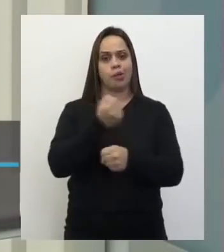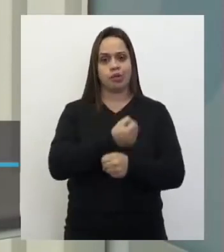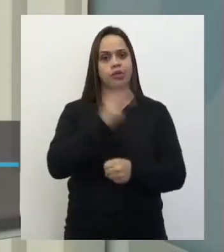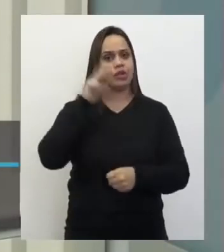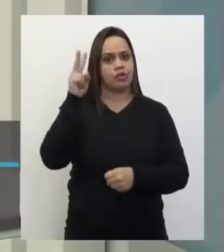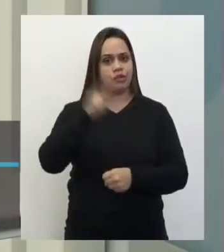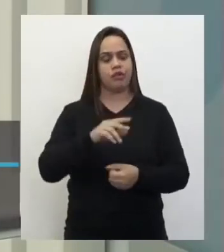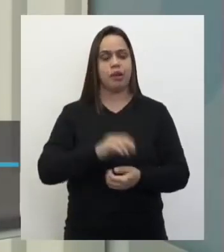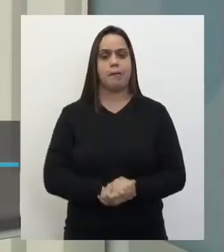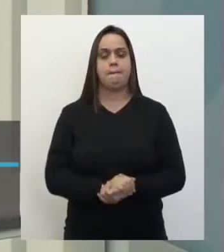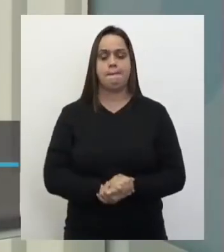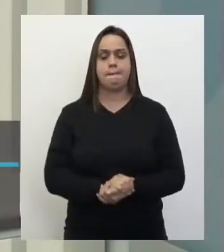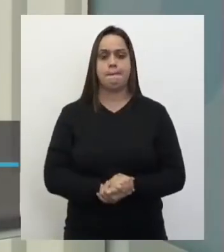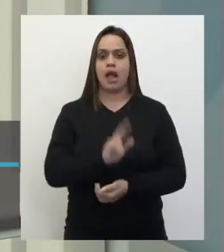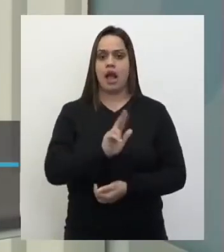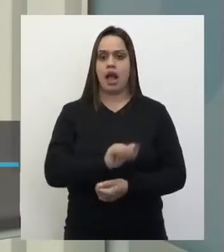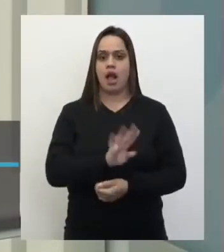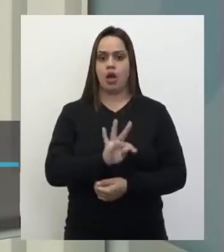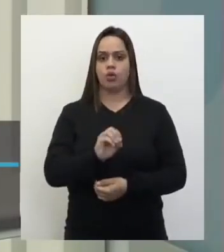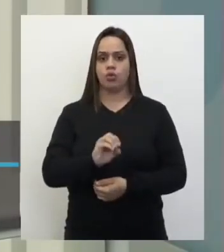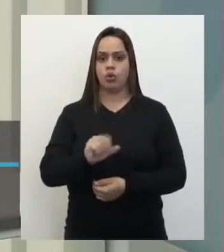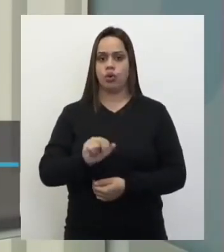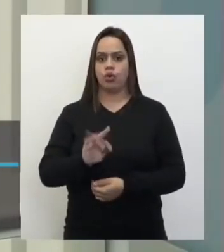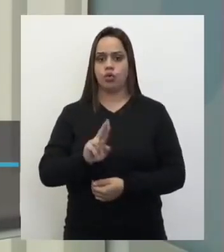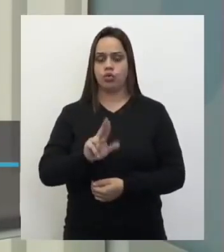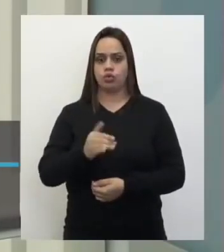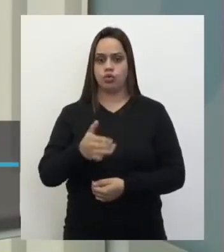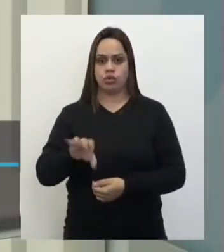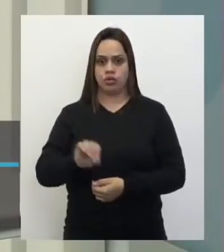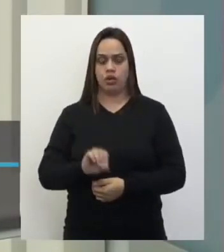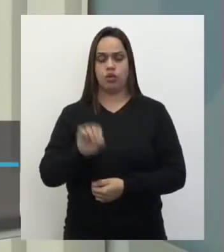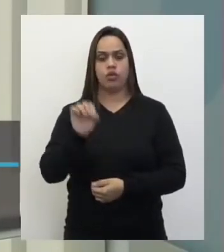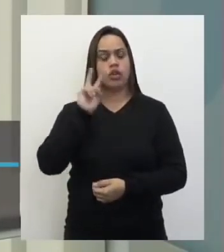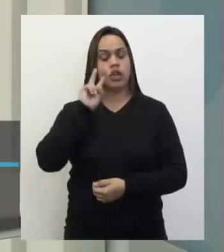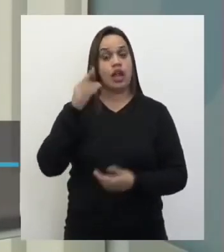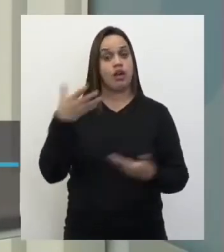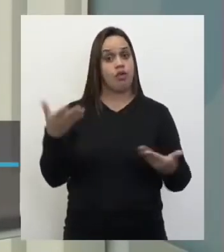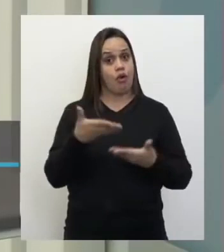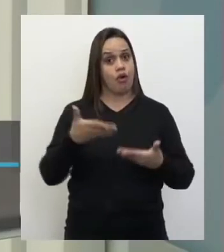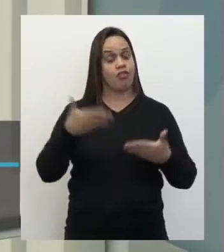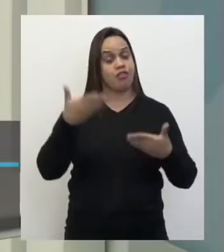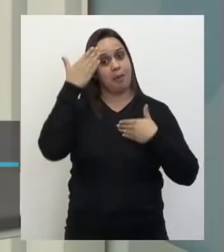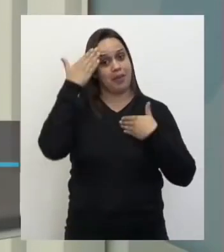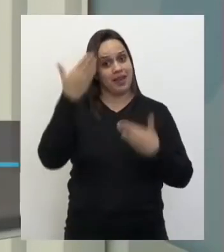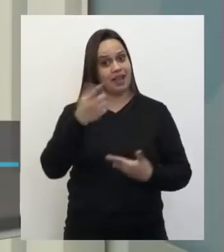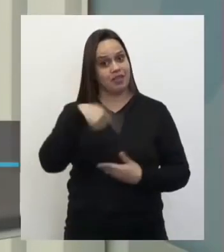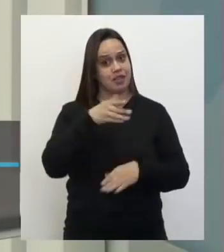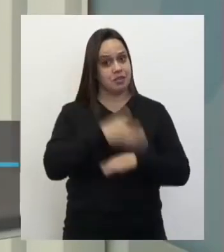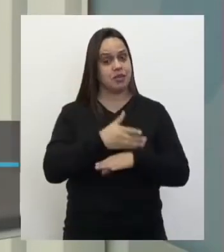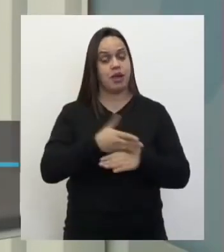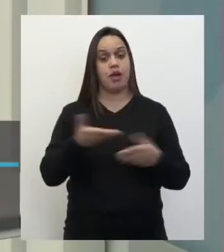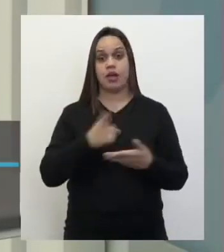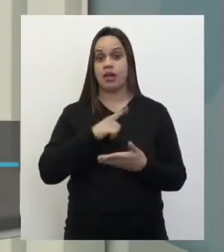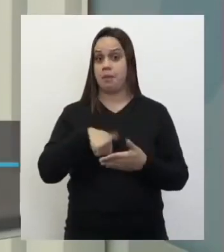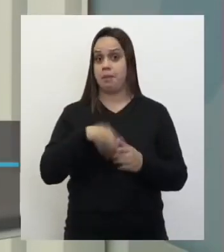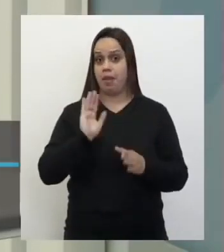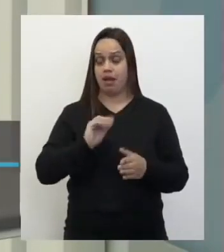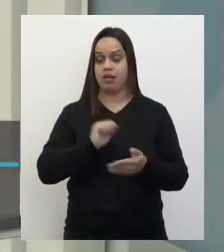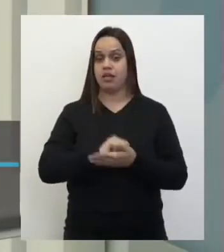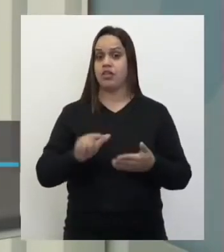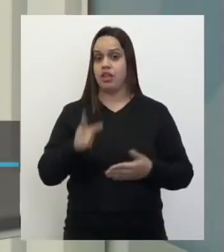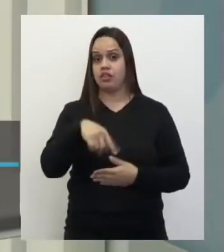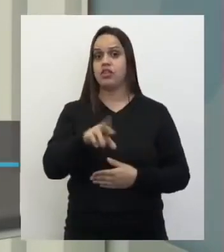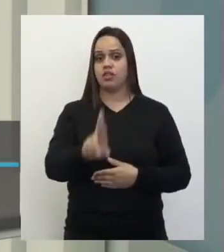também. Então, nosso muito obrigada por todas as participações. A gente tem ainda outras atividades que vocês vão poder colocar